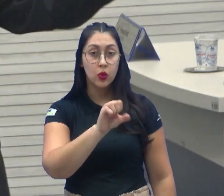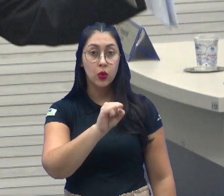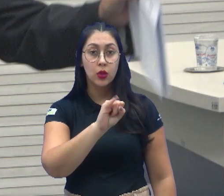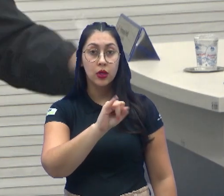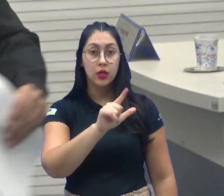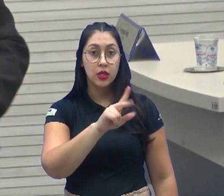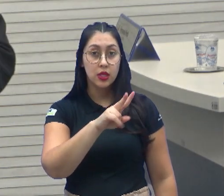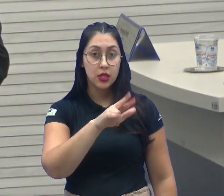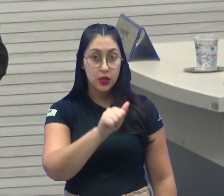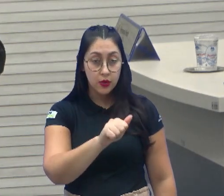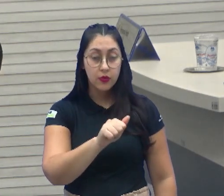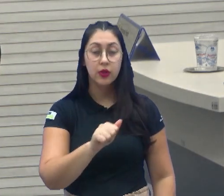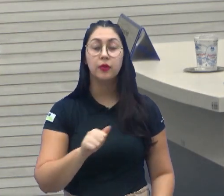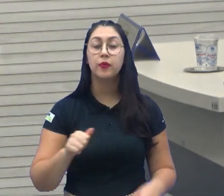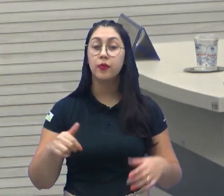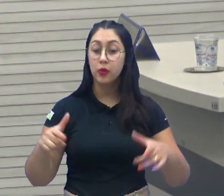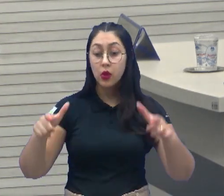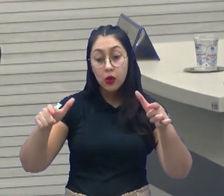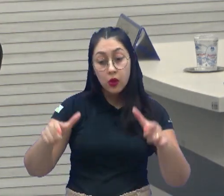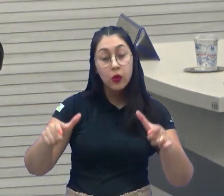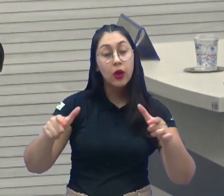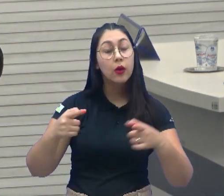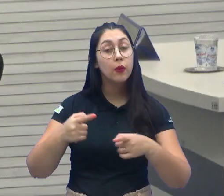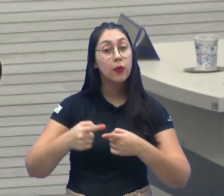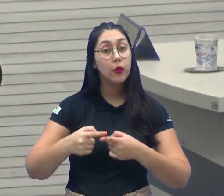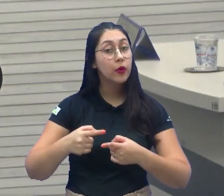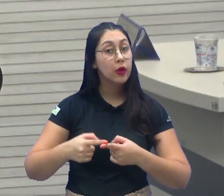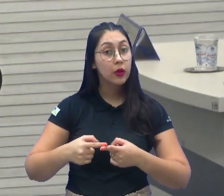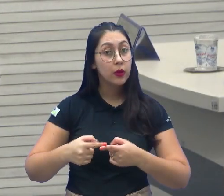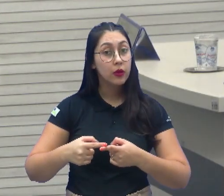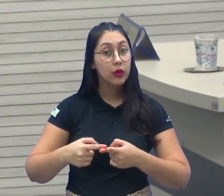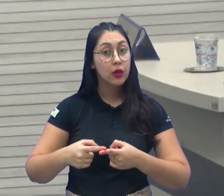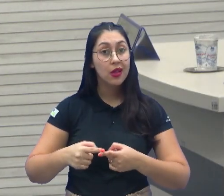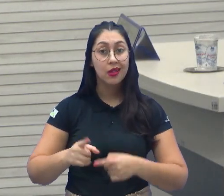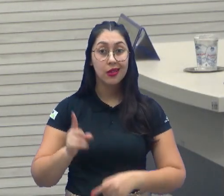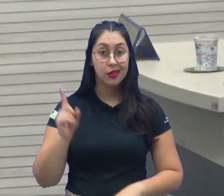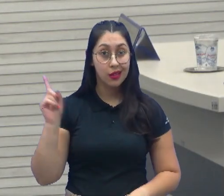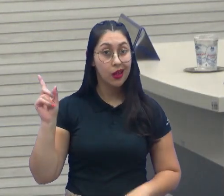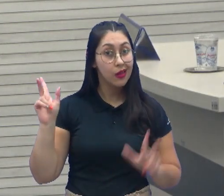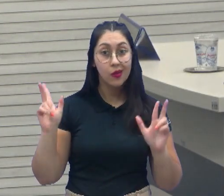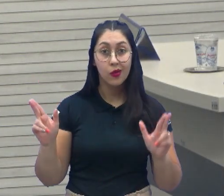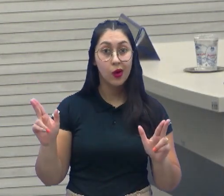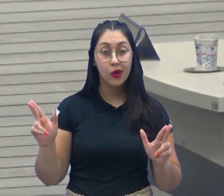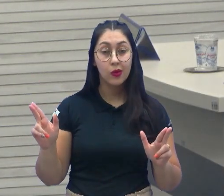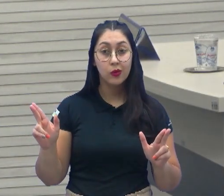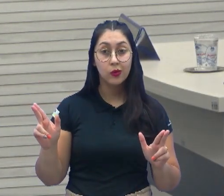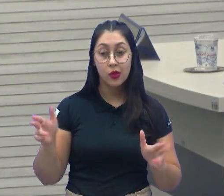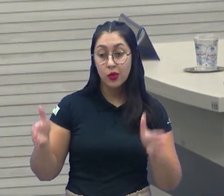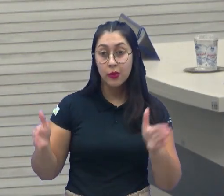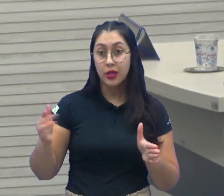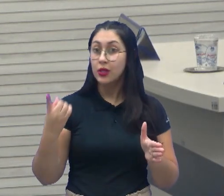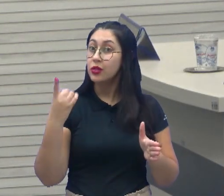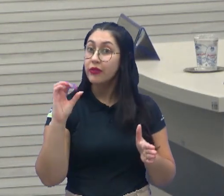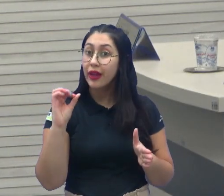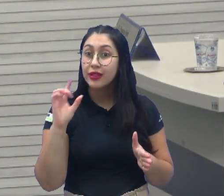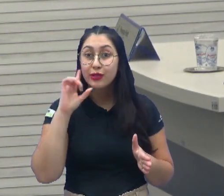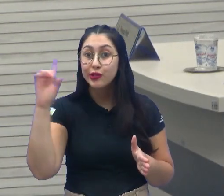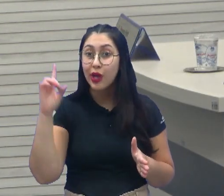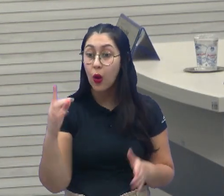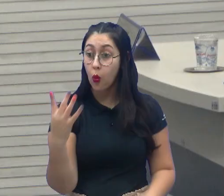suas extensões, exatamente por quê? Porque furtos como esse, pense em 10 dias, 4